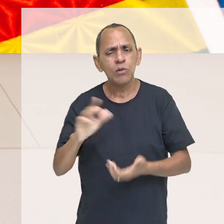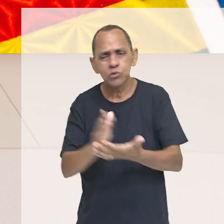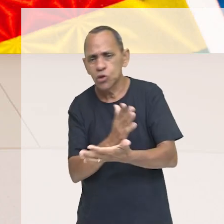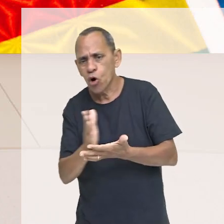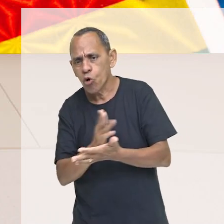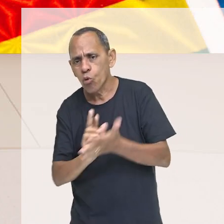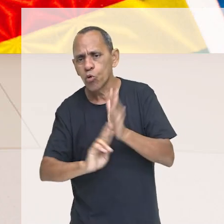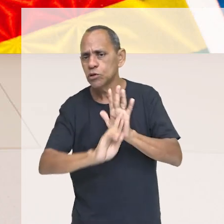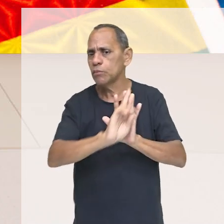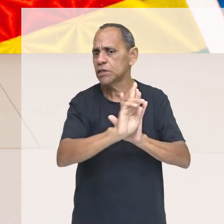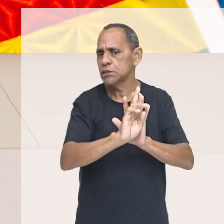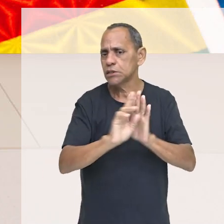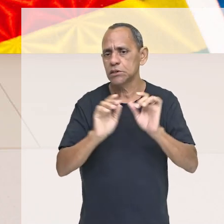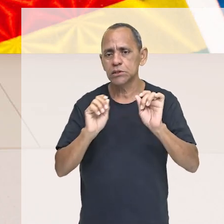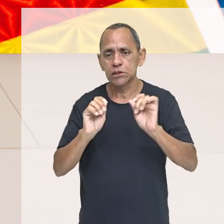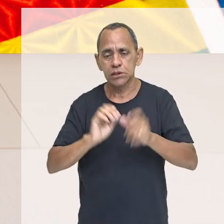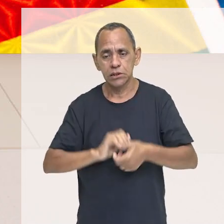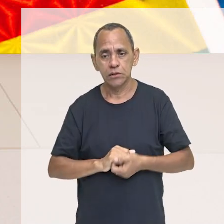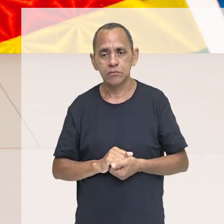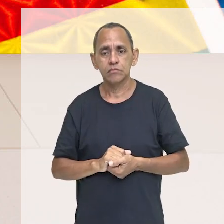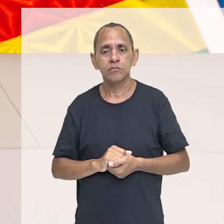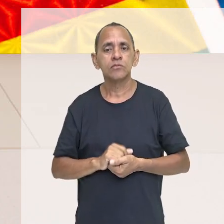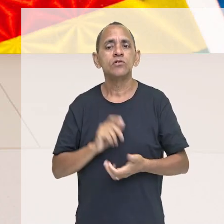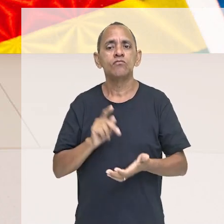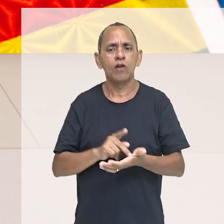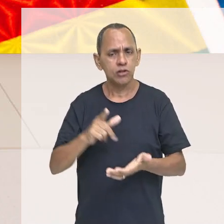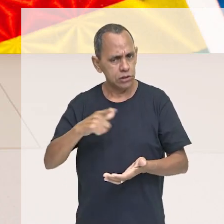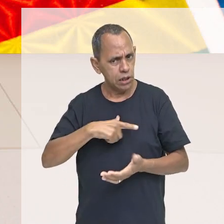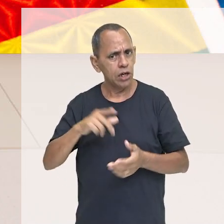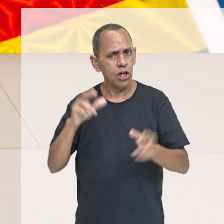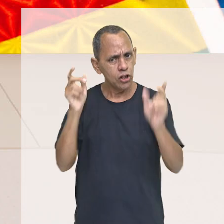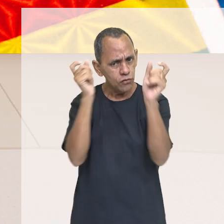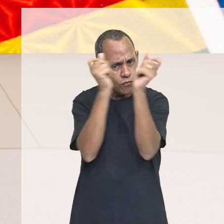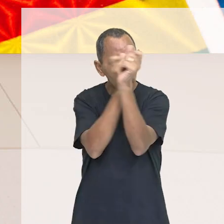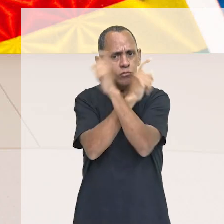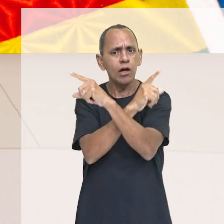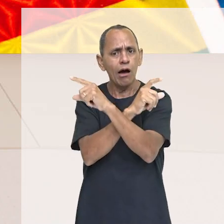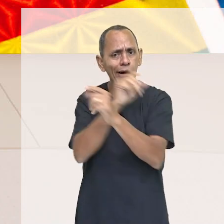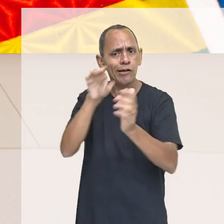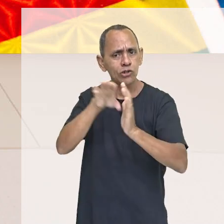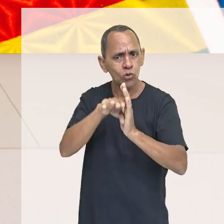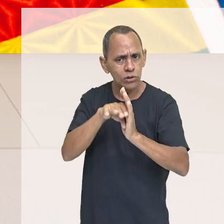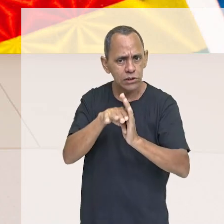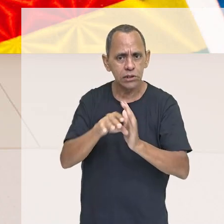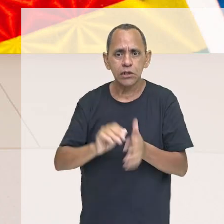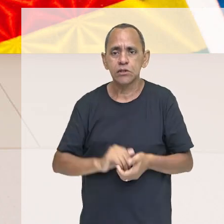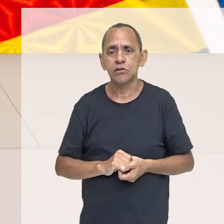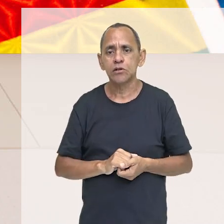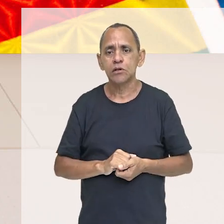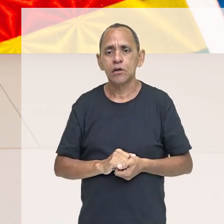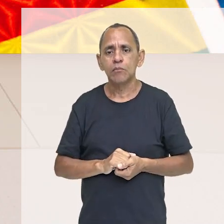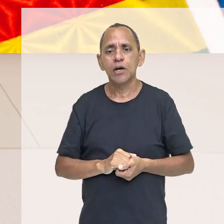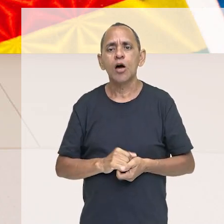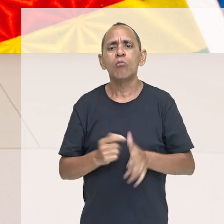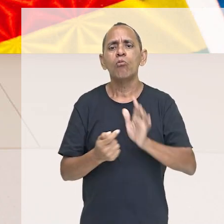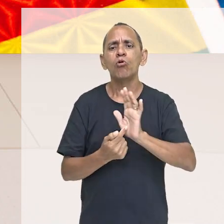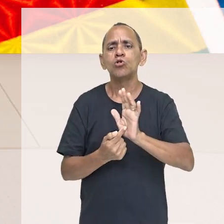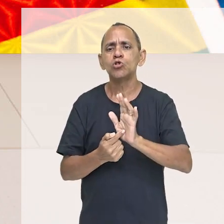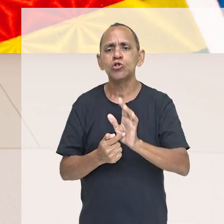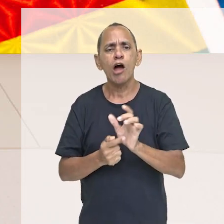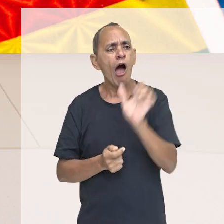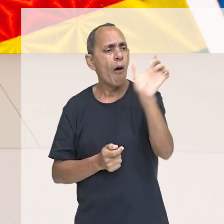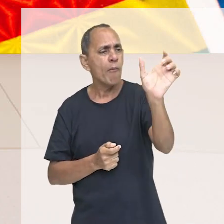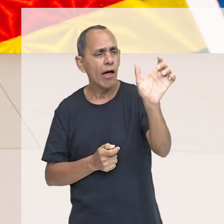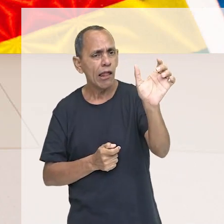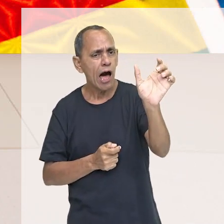alguns representantes, mesmo com toda a dificuldade conceitual para definir o termo, de um modo